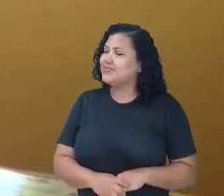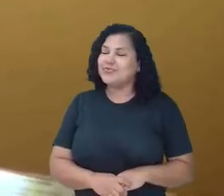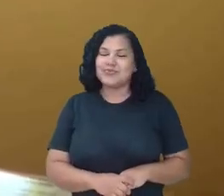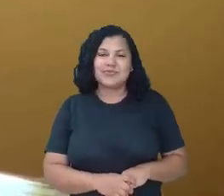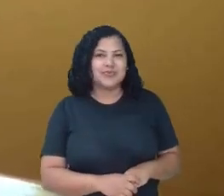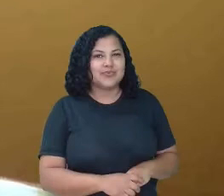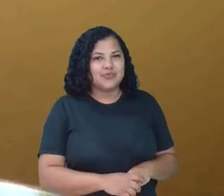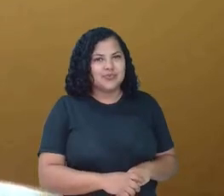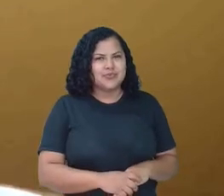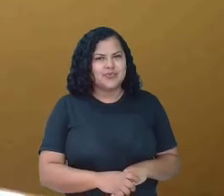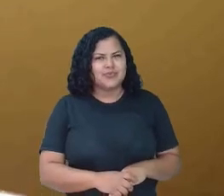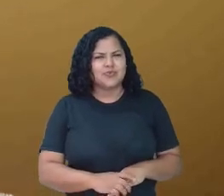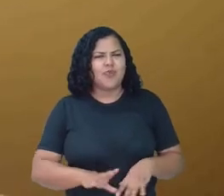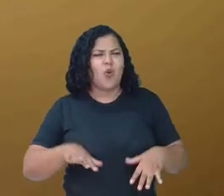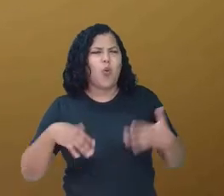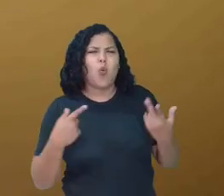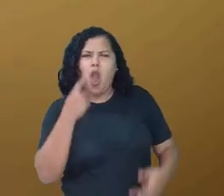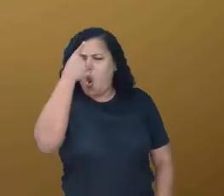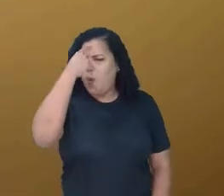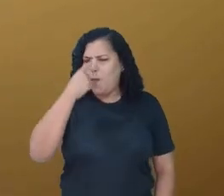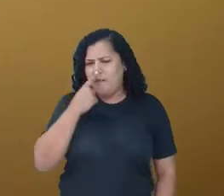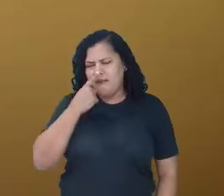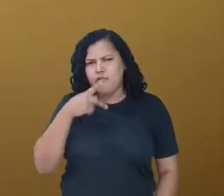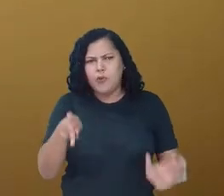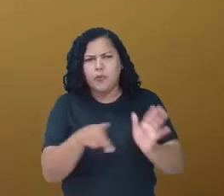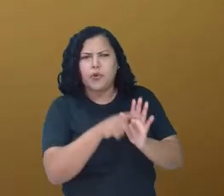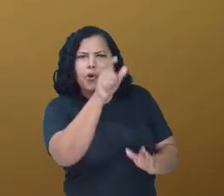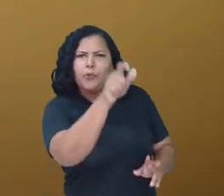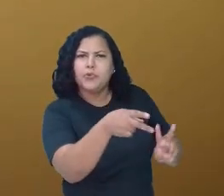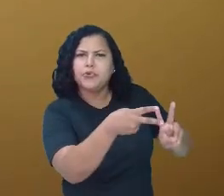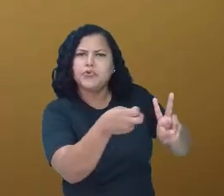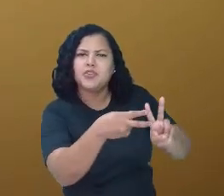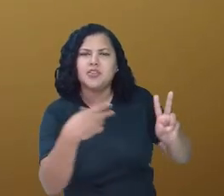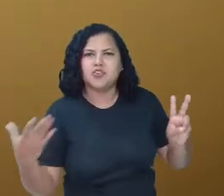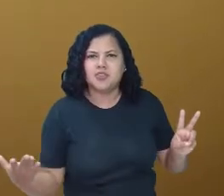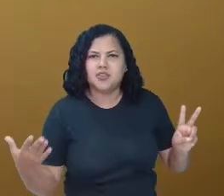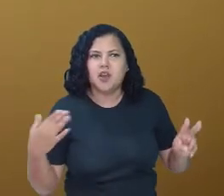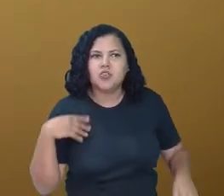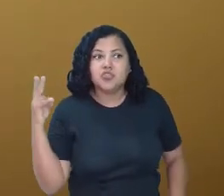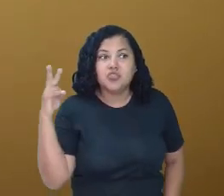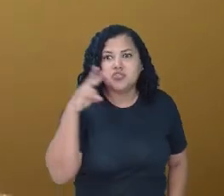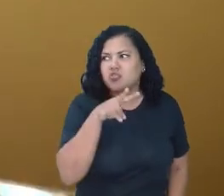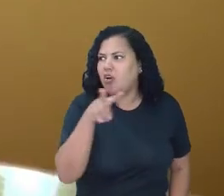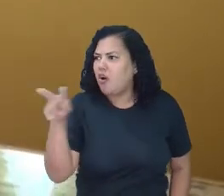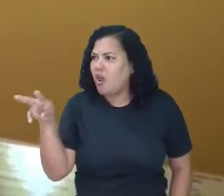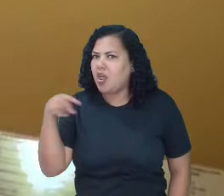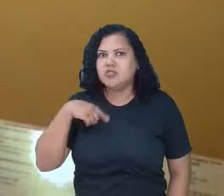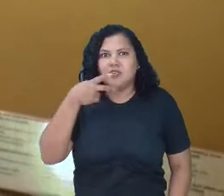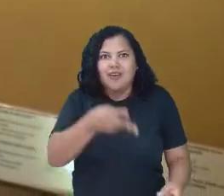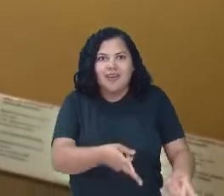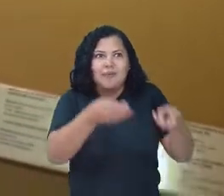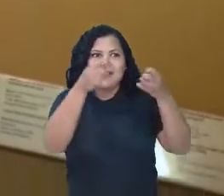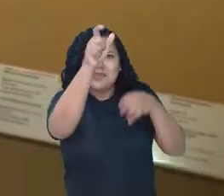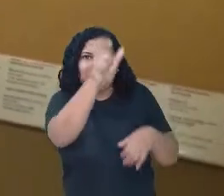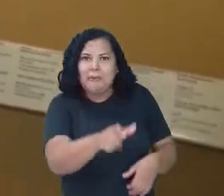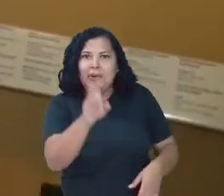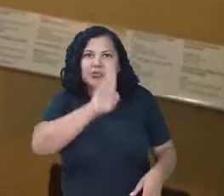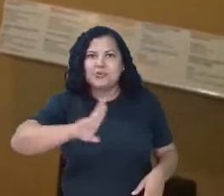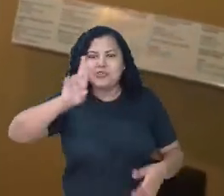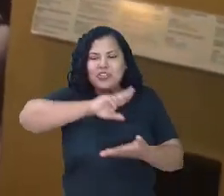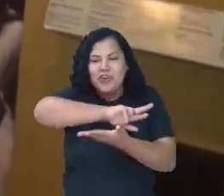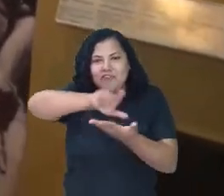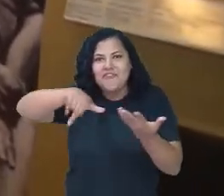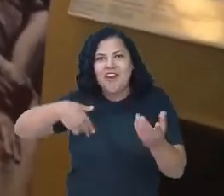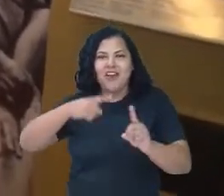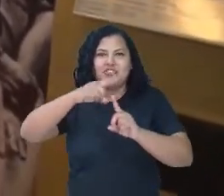Qual o estereótipo que a gente tem do indígena e como a gente vê? Aqui a gente vê uma pessoa usando diversos